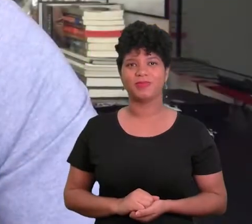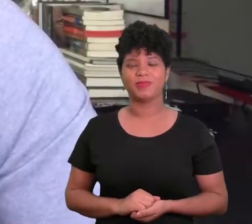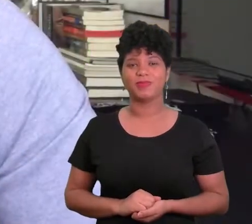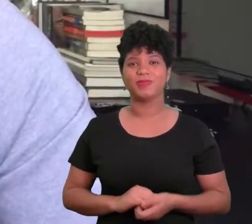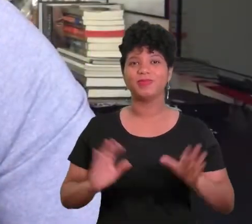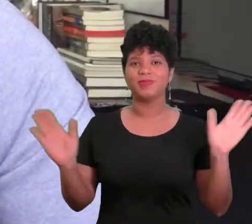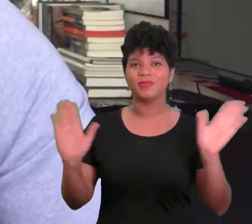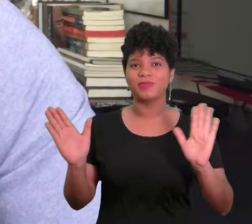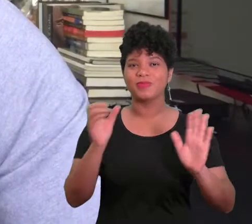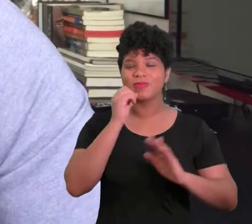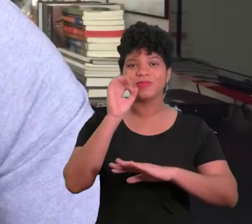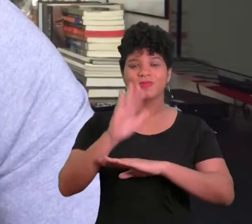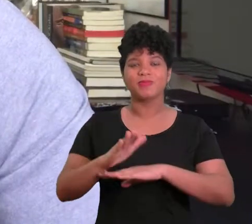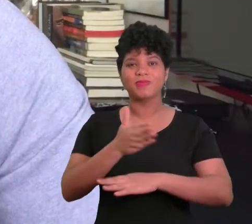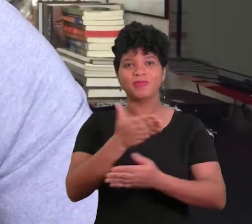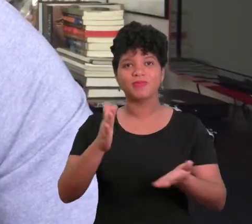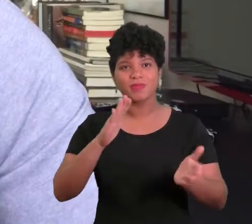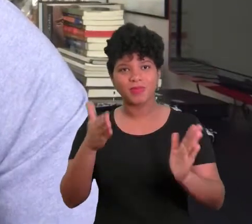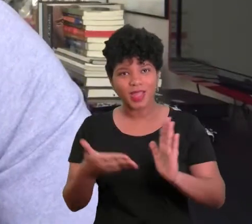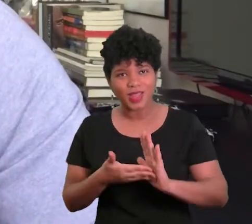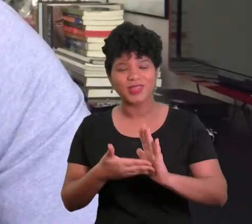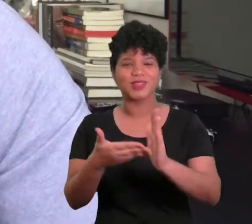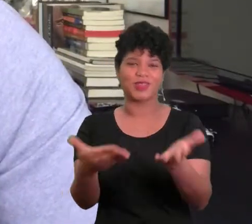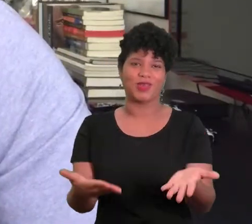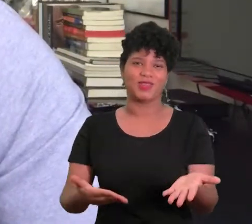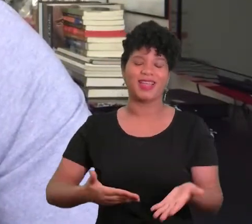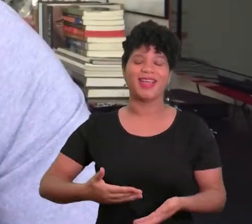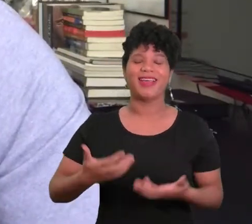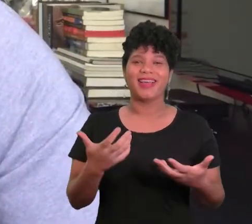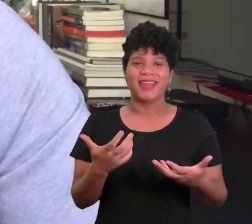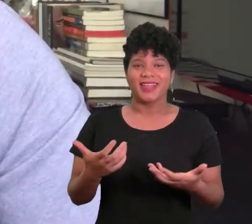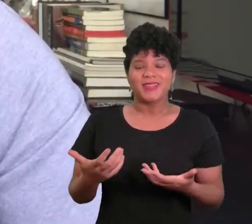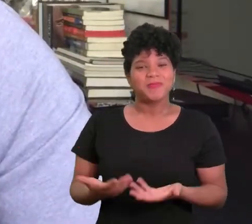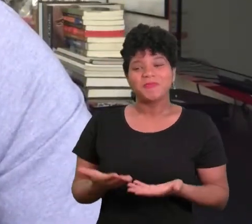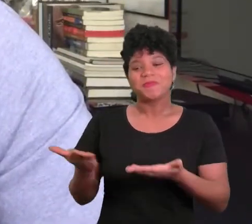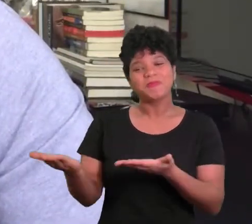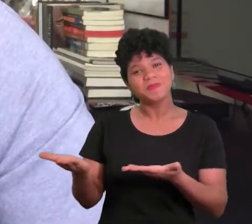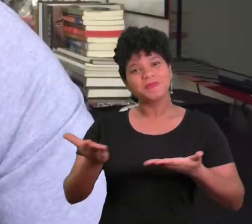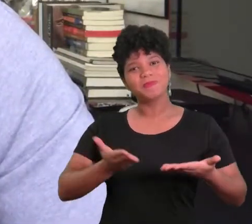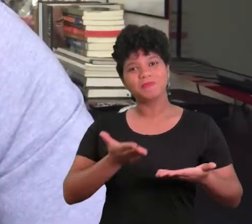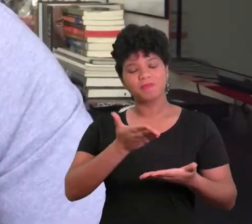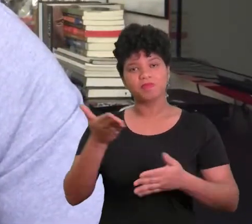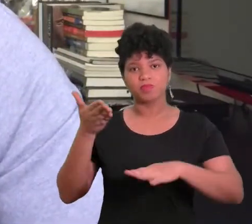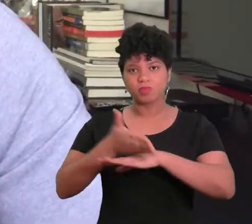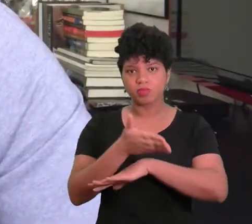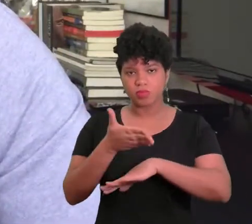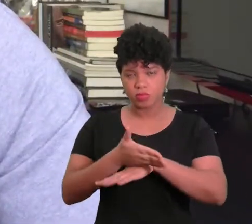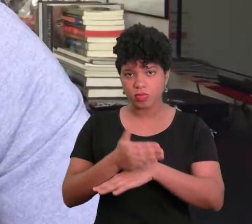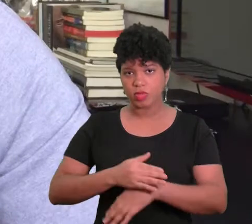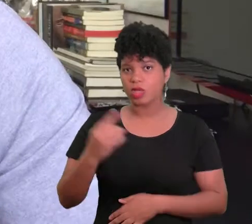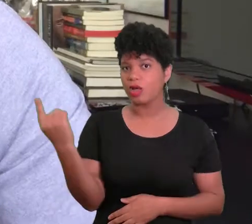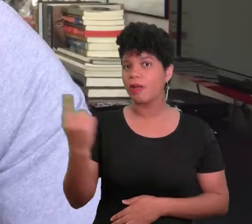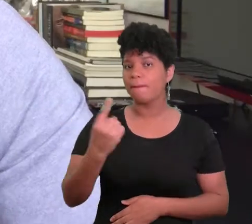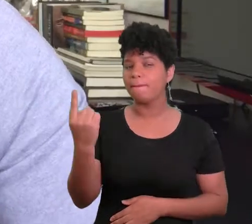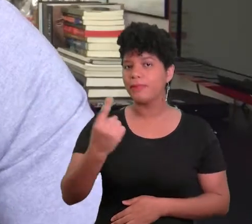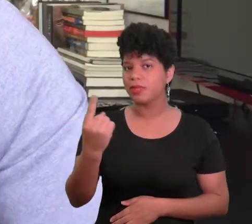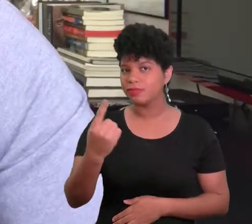Boa tarde a todos, boa tarde a todas. Eu quero dar boas-vindas aos participantes do